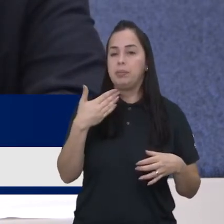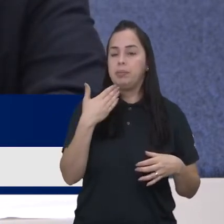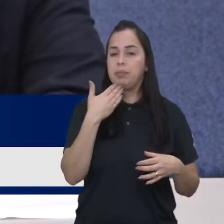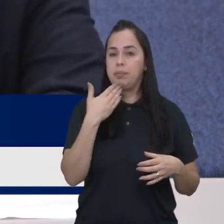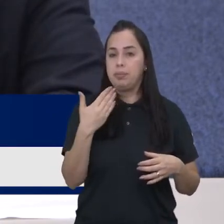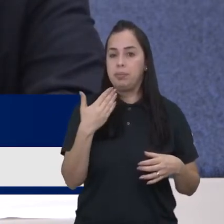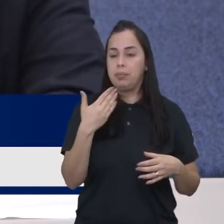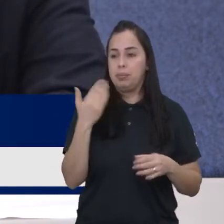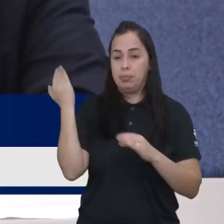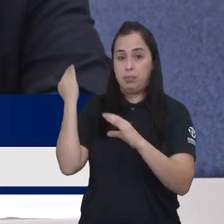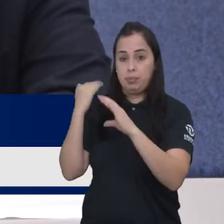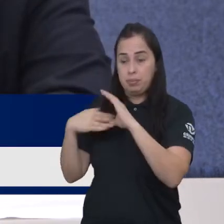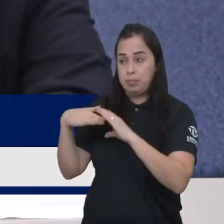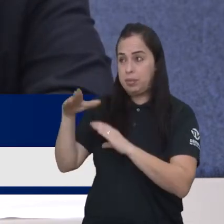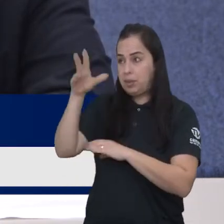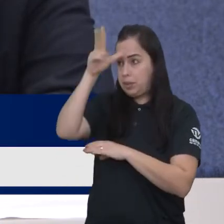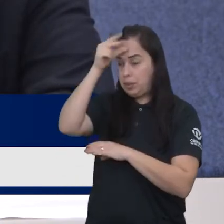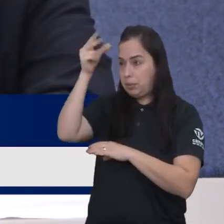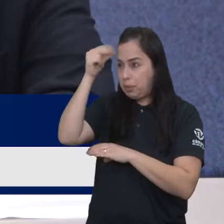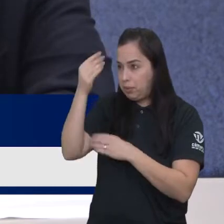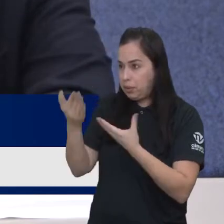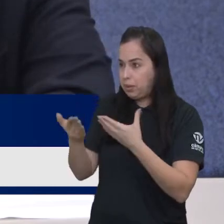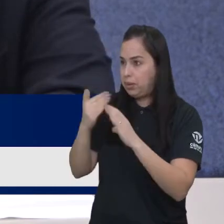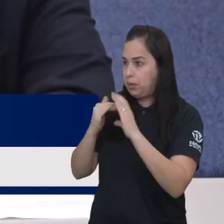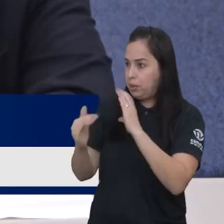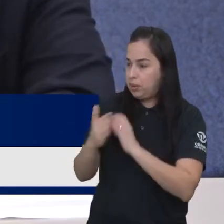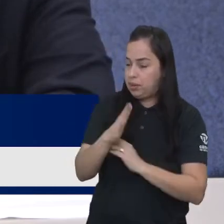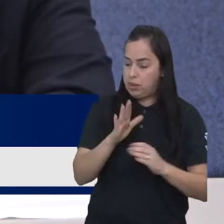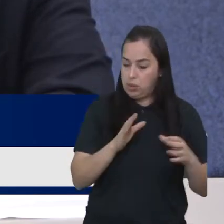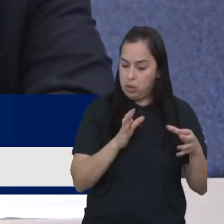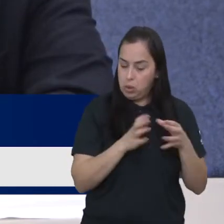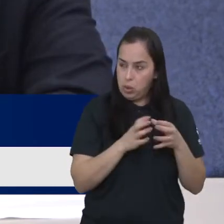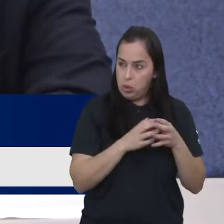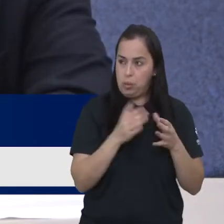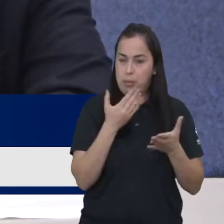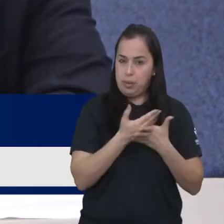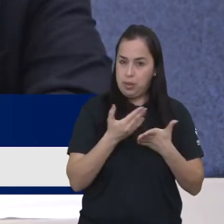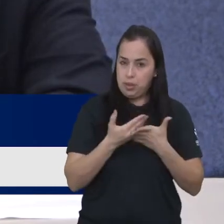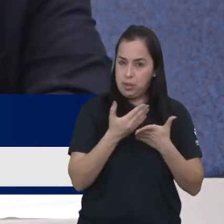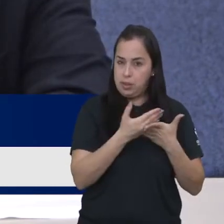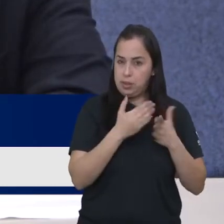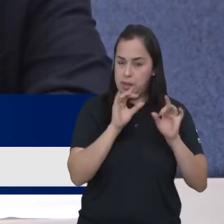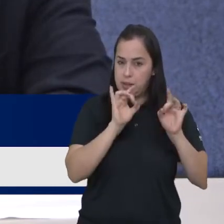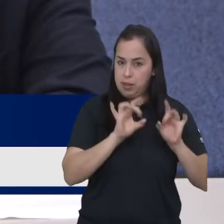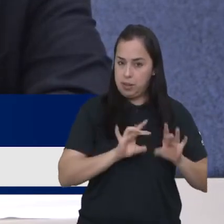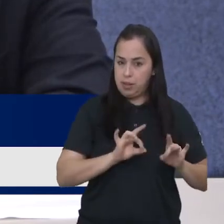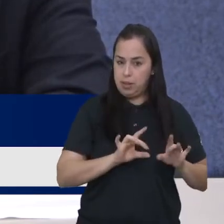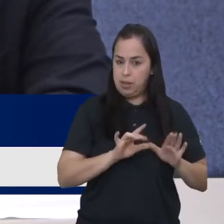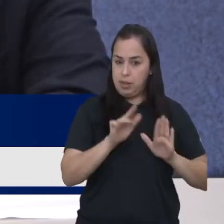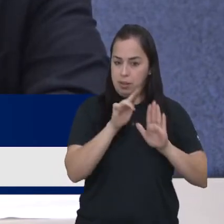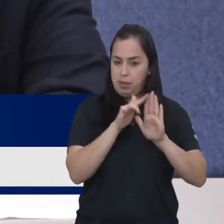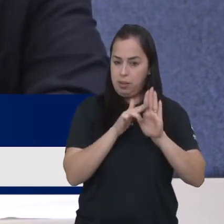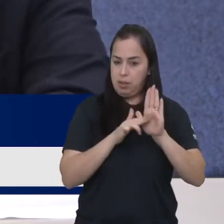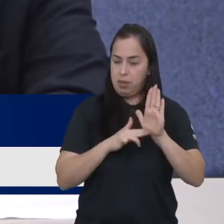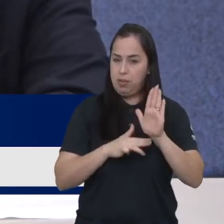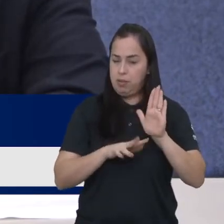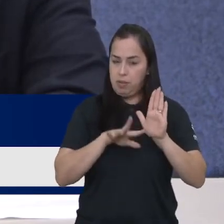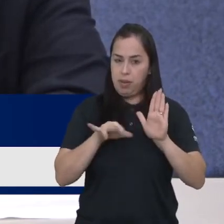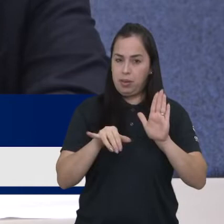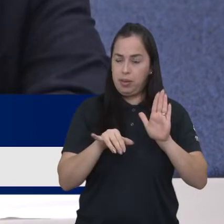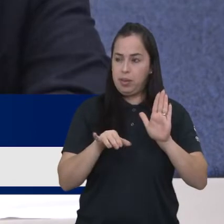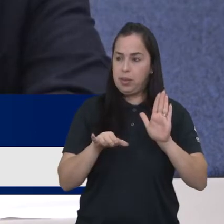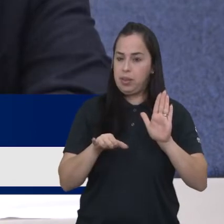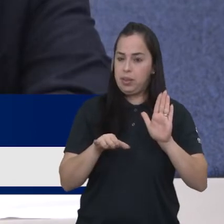à prefeitura para que, enquanto a comissão especial de estudos produza o seu relatório,